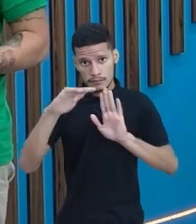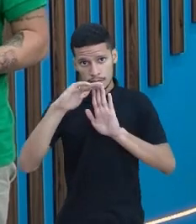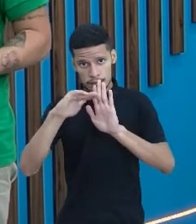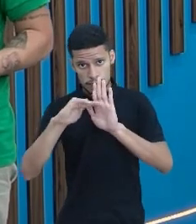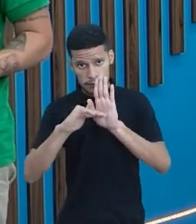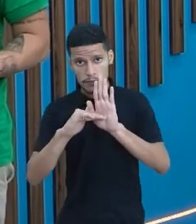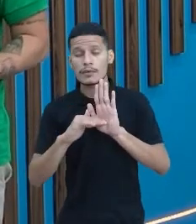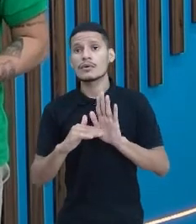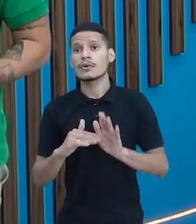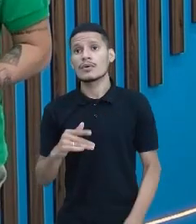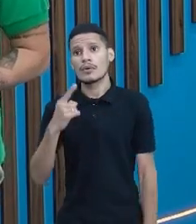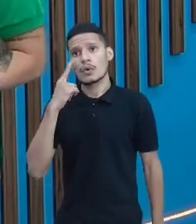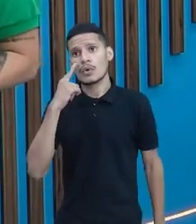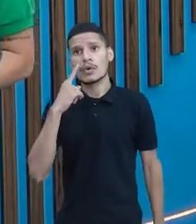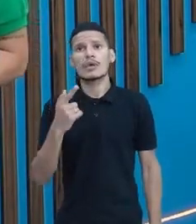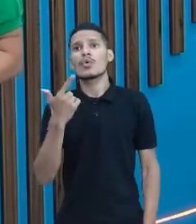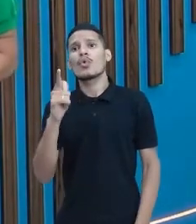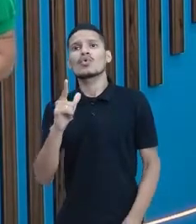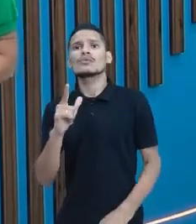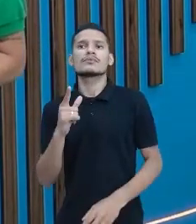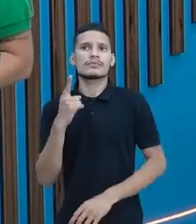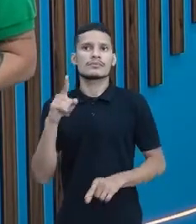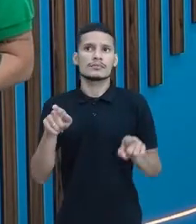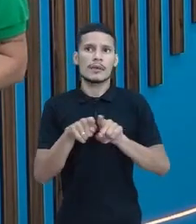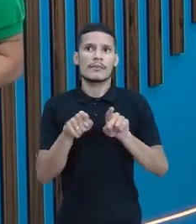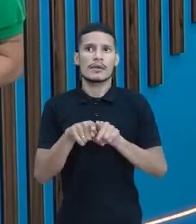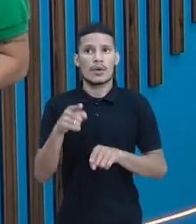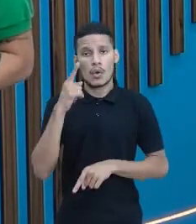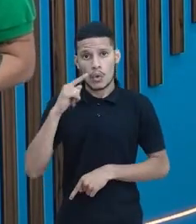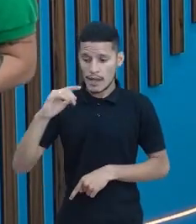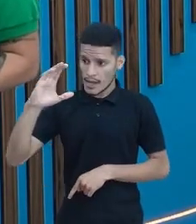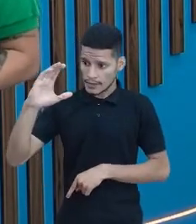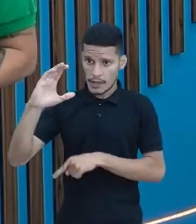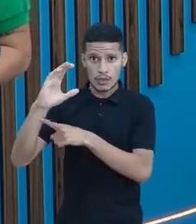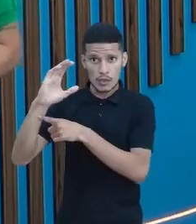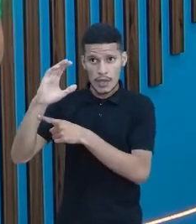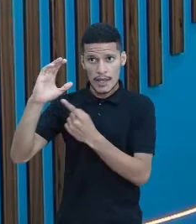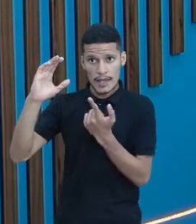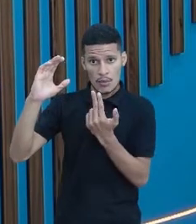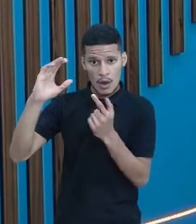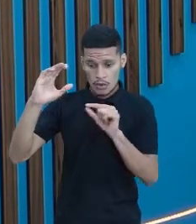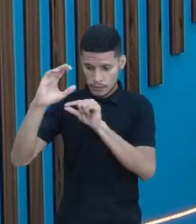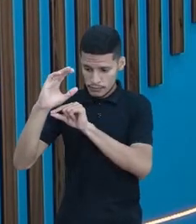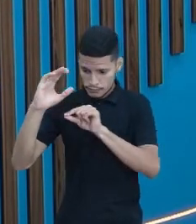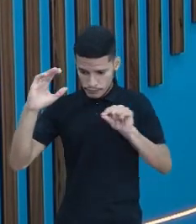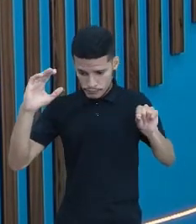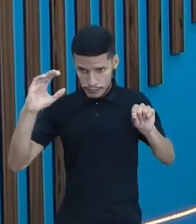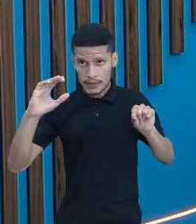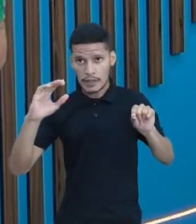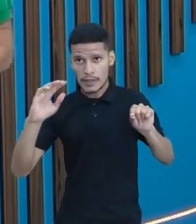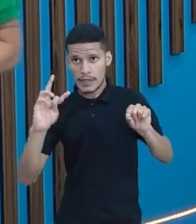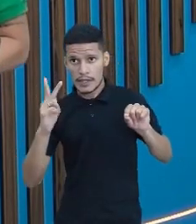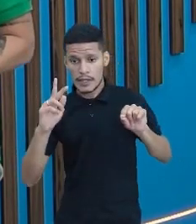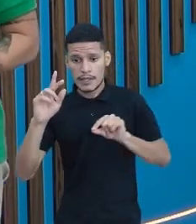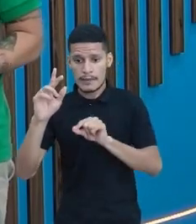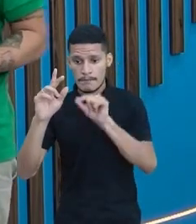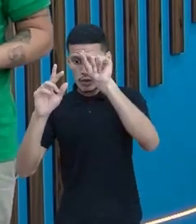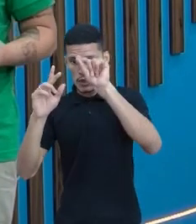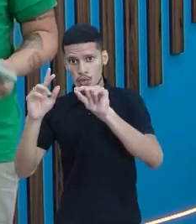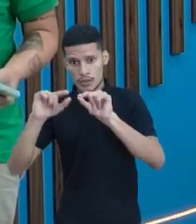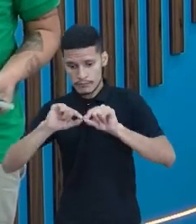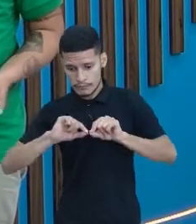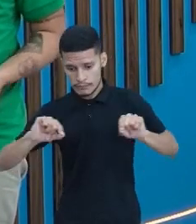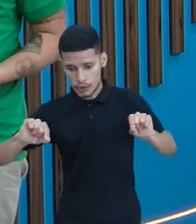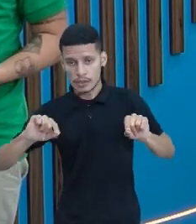O mesmo acontece com o outro lado. Esse cateto ao quadrado é igual a hipotenusa vezes a sua projeção,